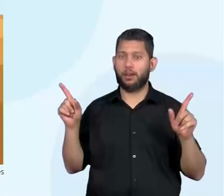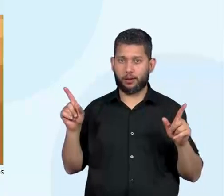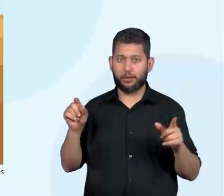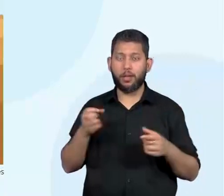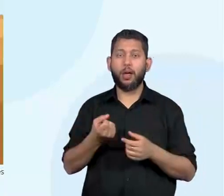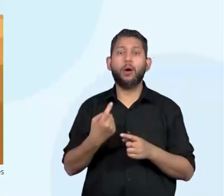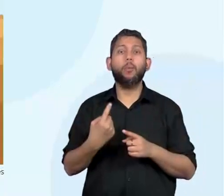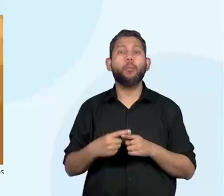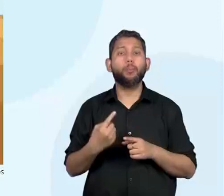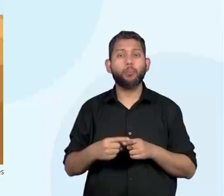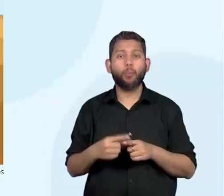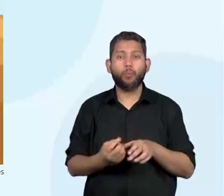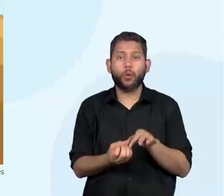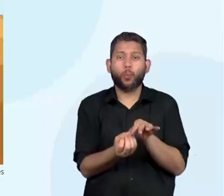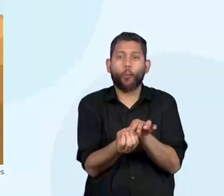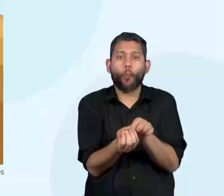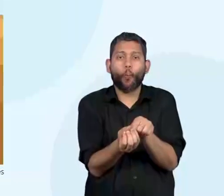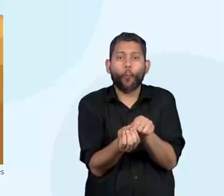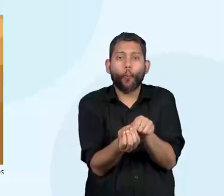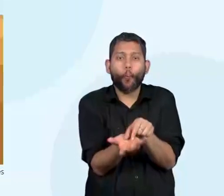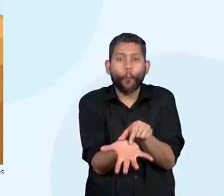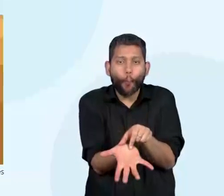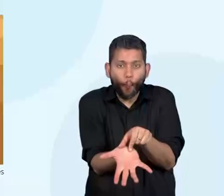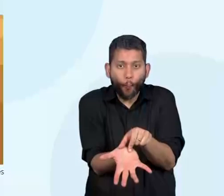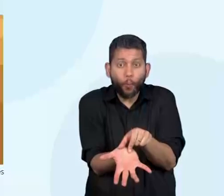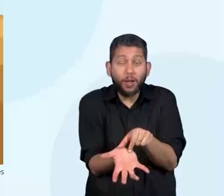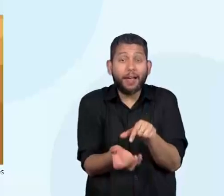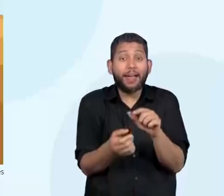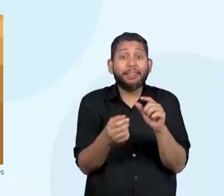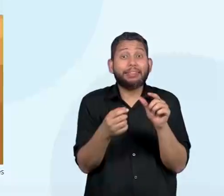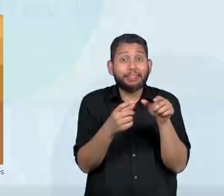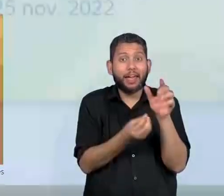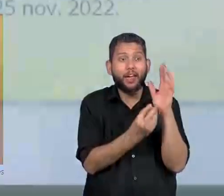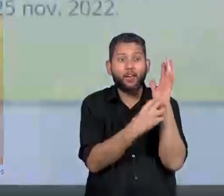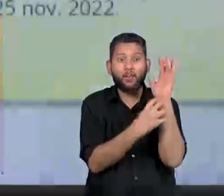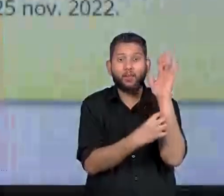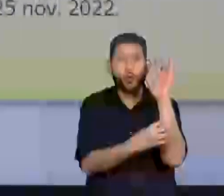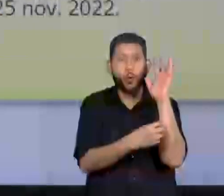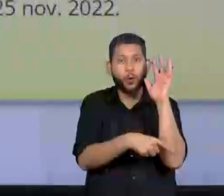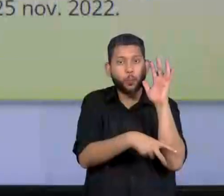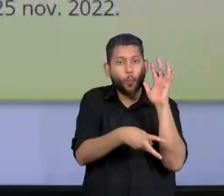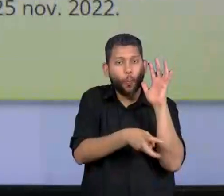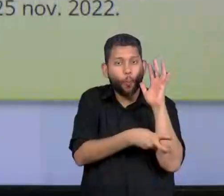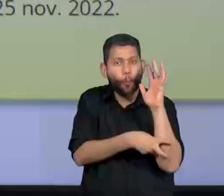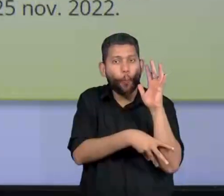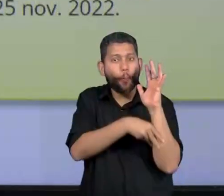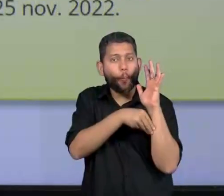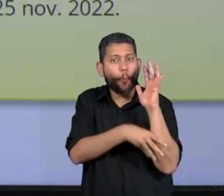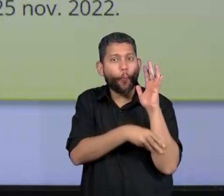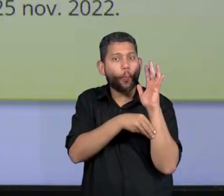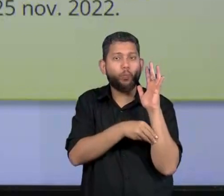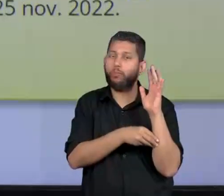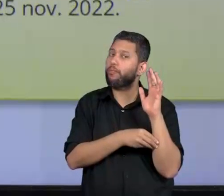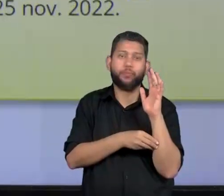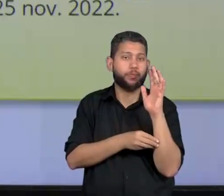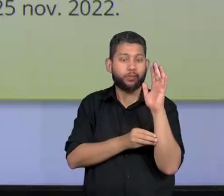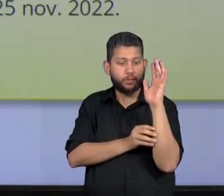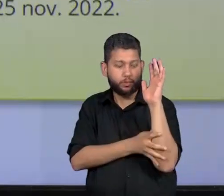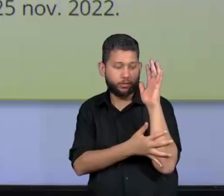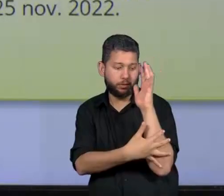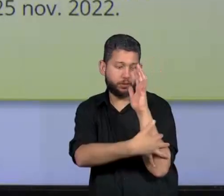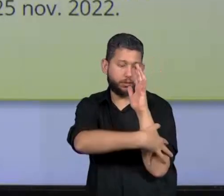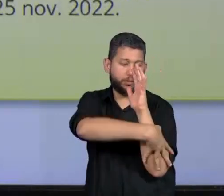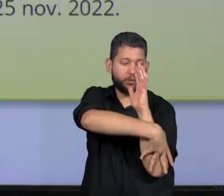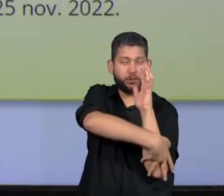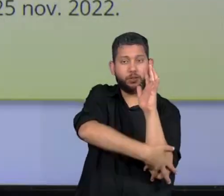nas raízes das orquídeas, elas não chegam a parasitar. As, uhum, raízes em si mesmo, elas se embrenham no